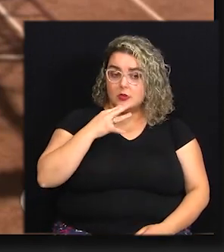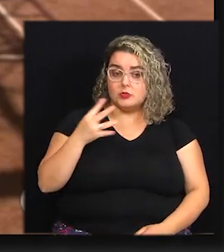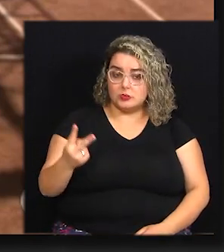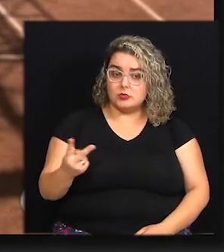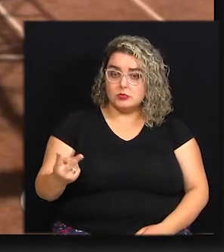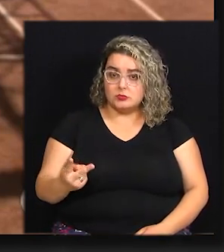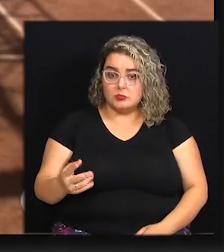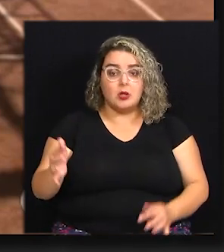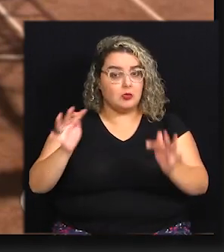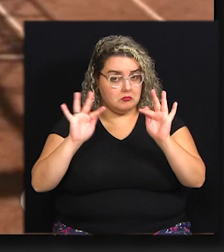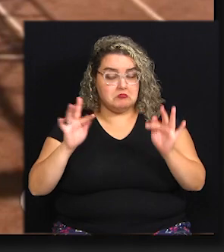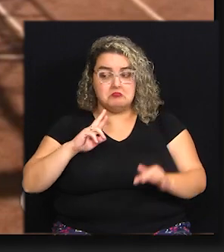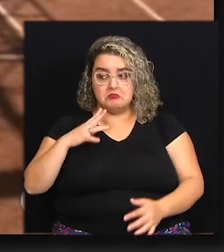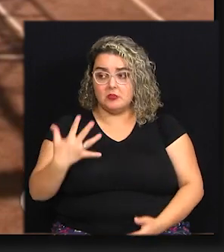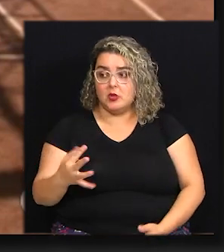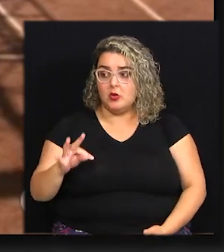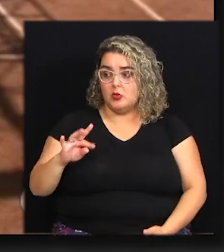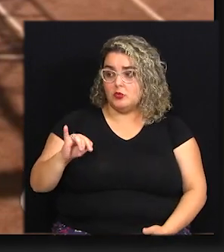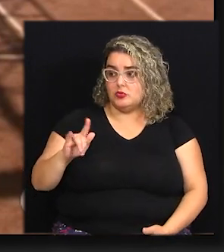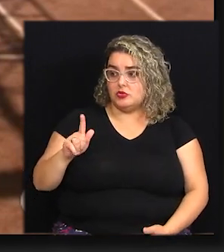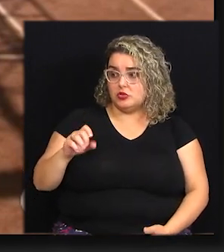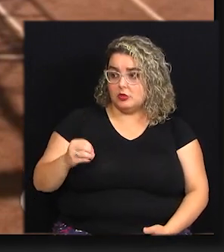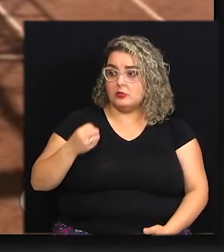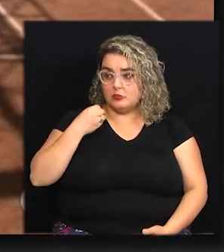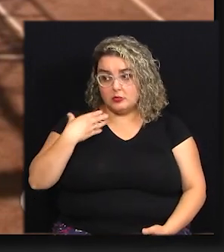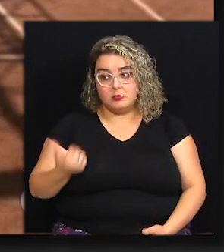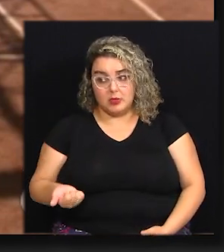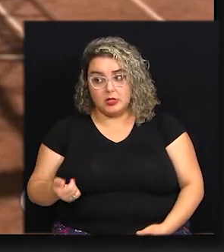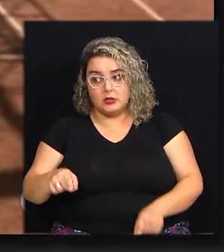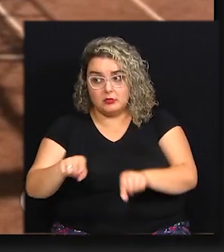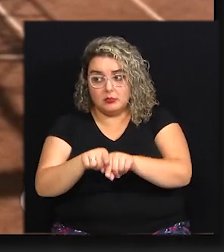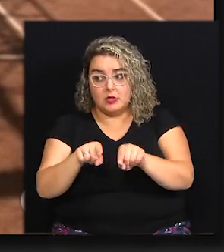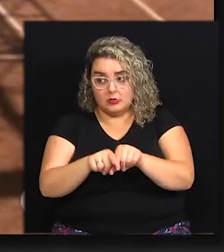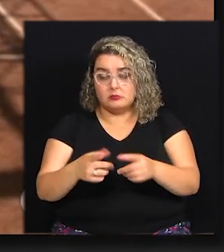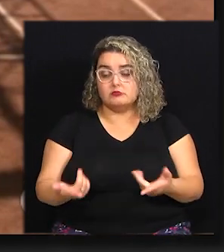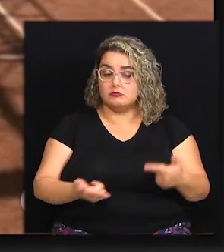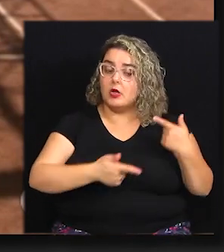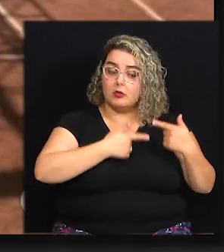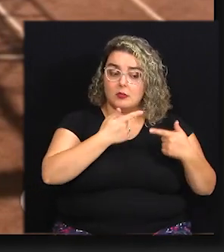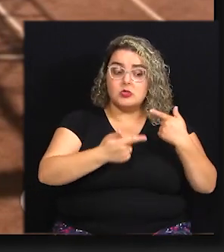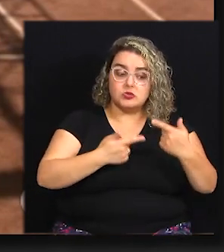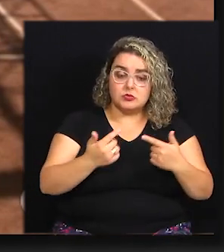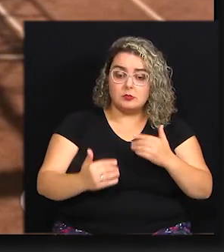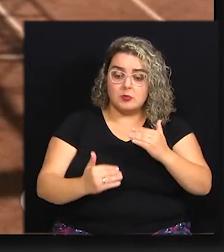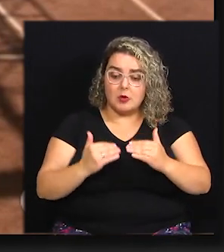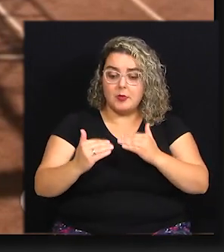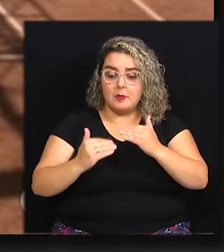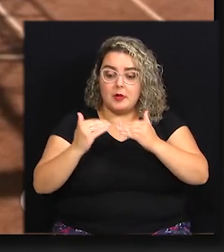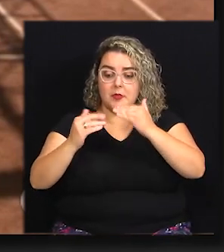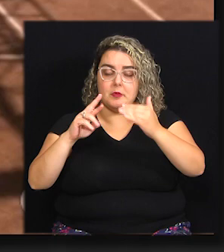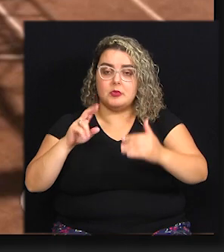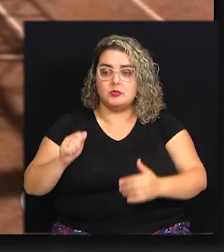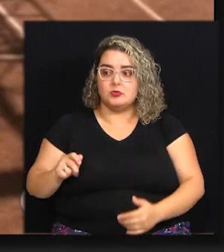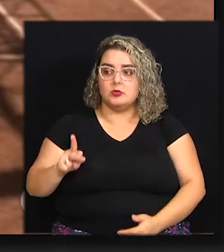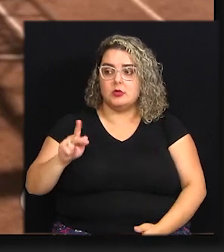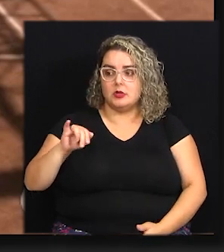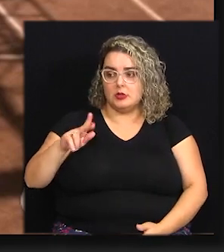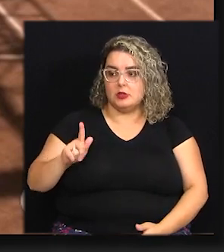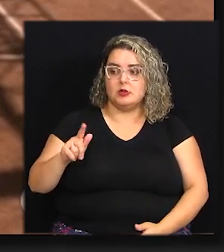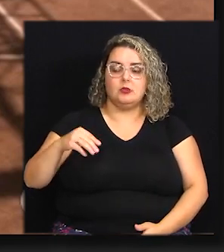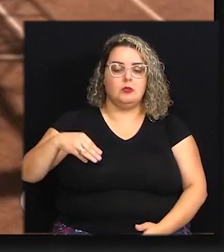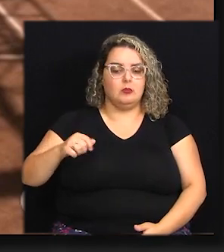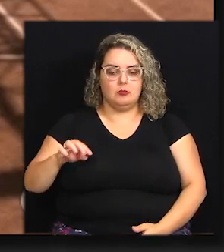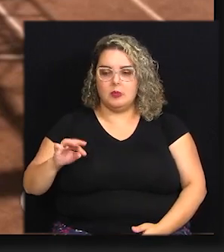E eu fico muito feliz também com esses resultados. O Thiago também tá vindo muito bem. E é uma geração que acho que está subindo cada vez mais no ranking.